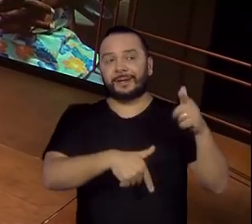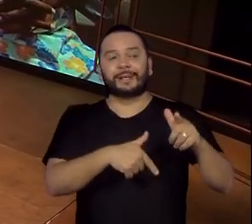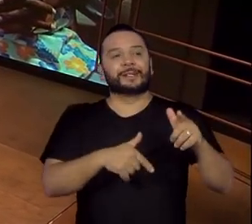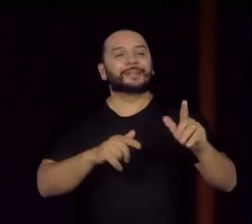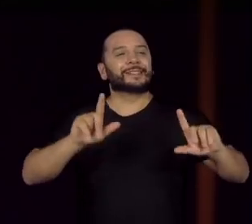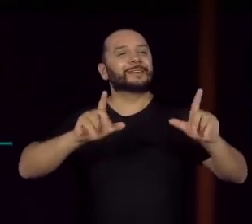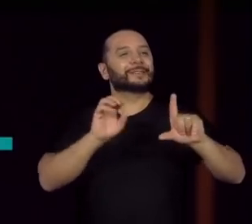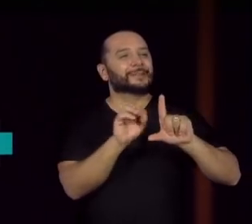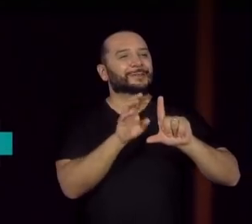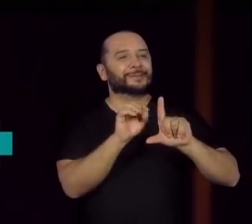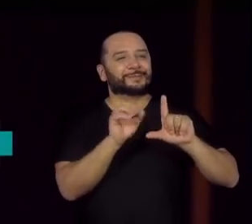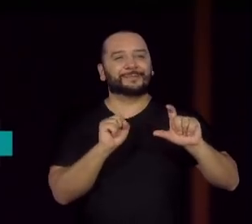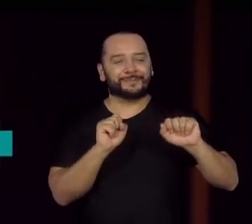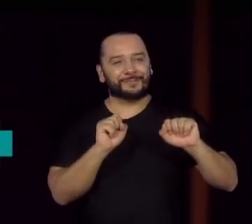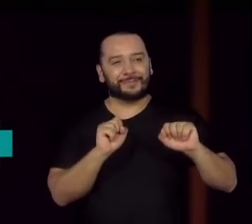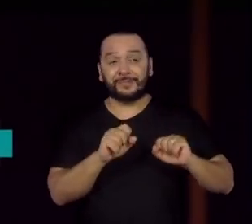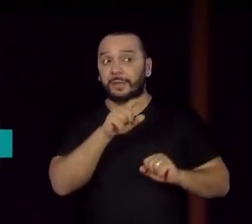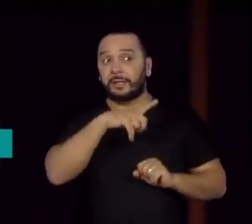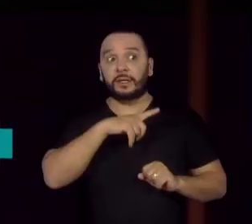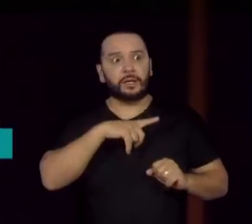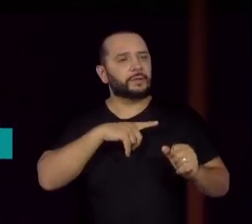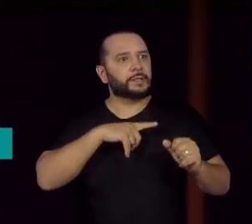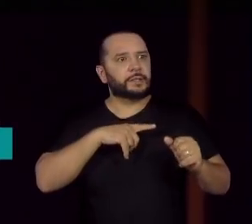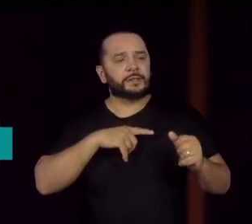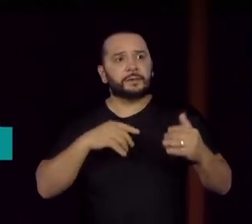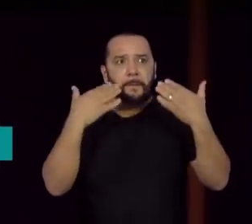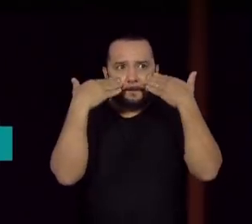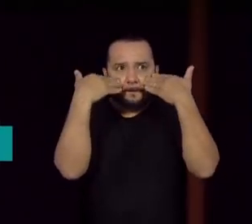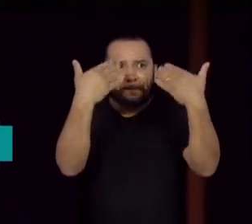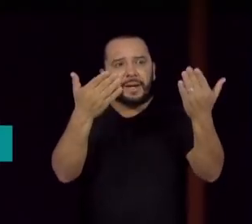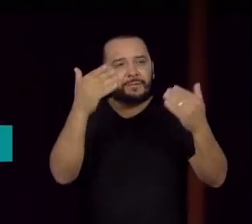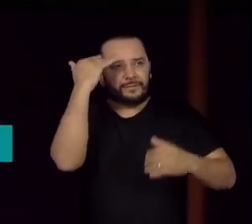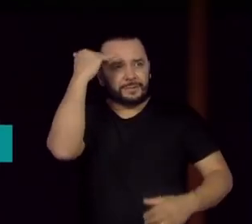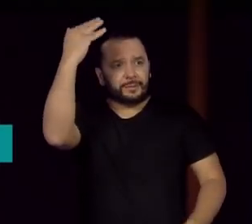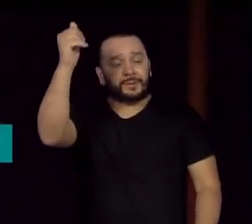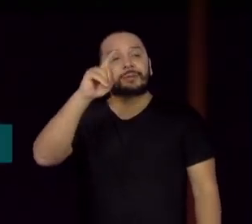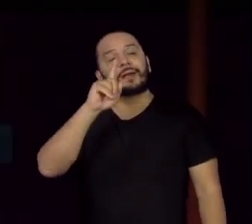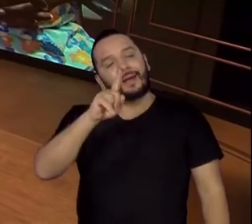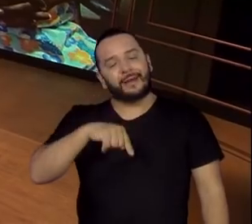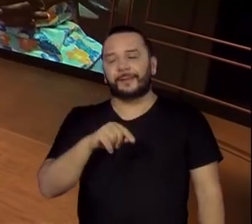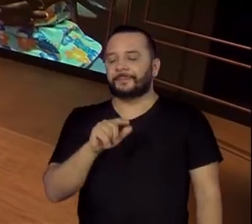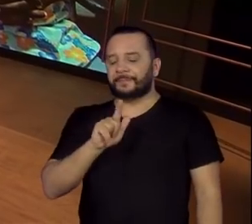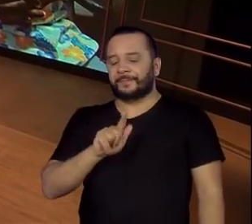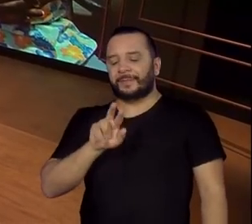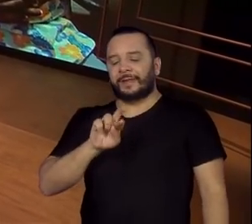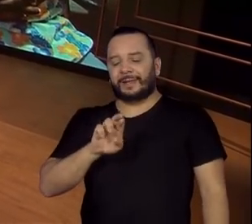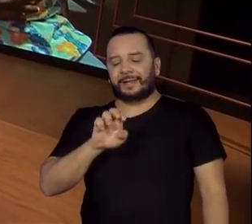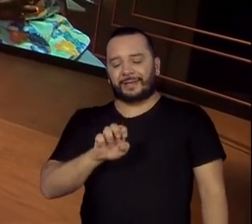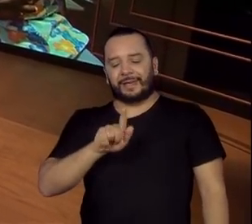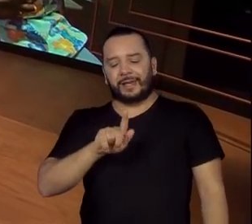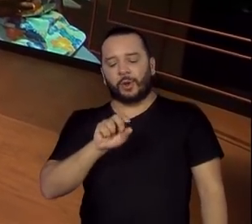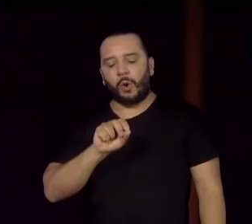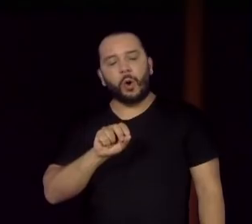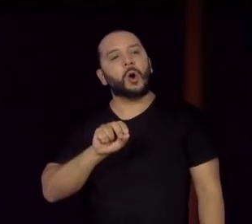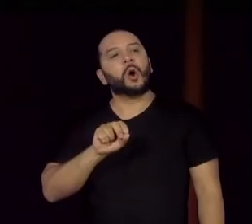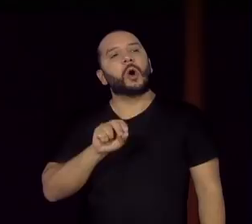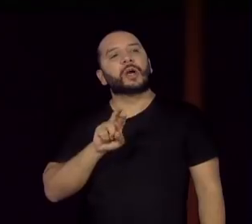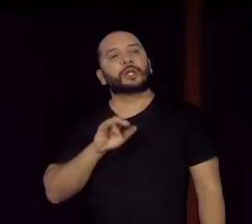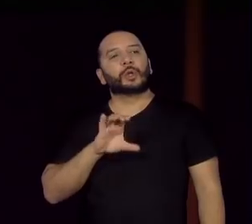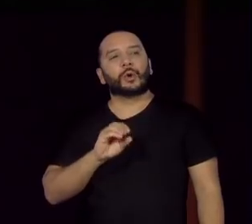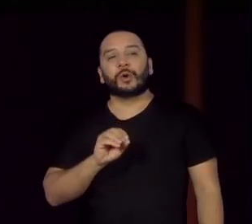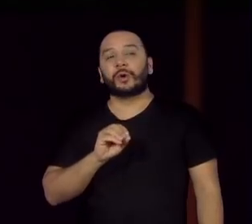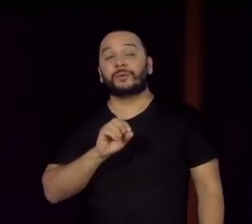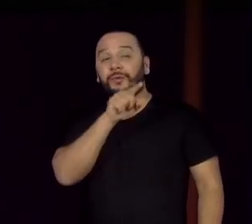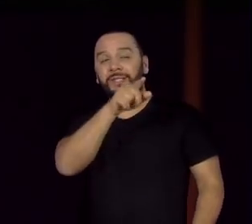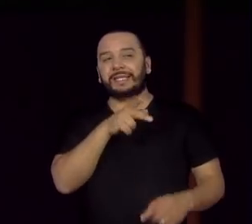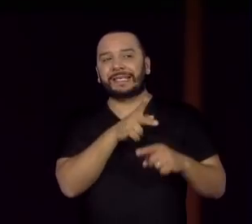talvez uma das que teve maior destaque foi o Gregório Fortunato, da minissérie Agosto, onde você